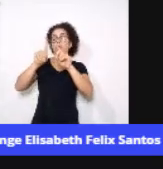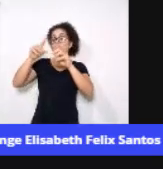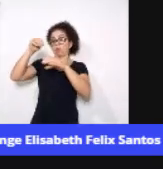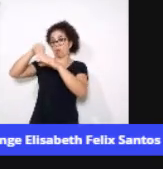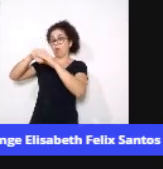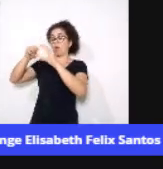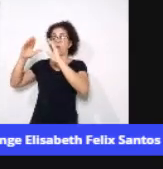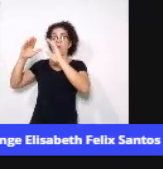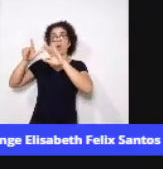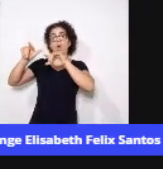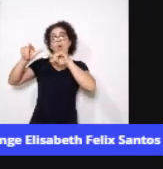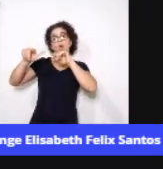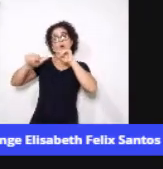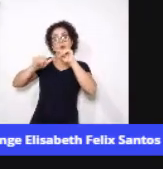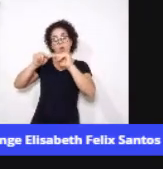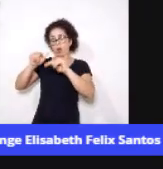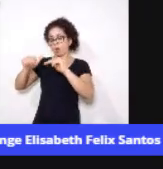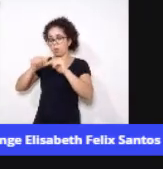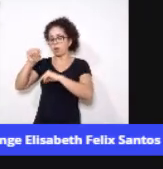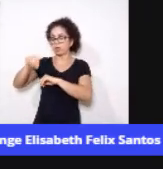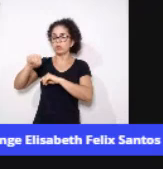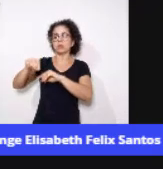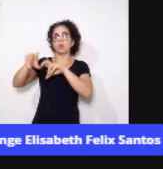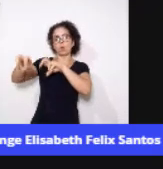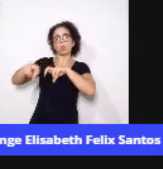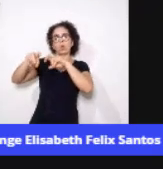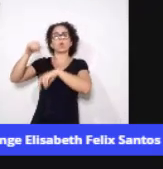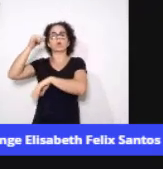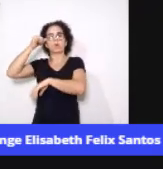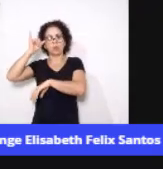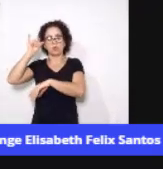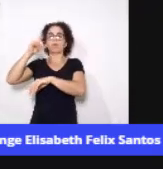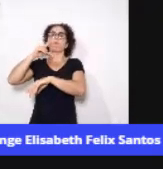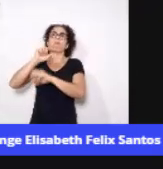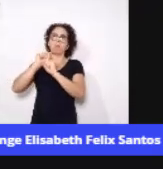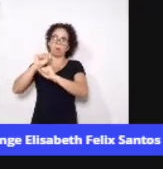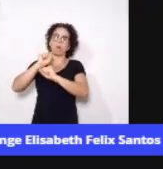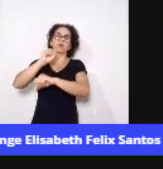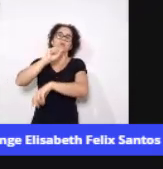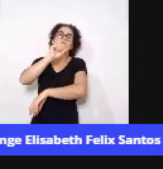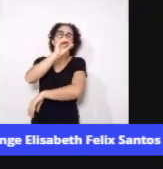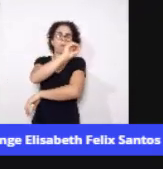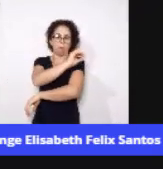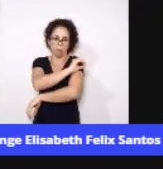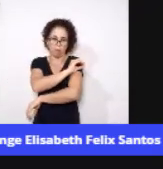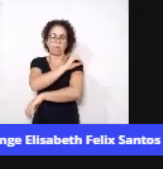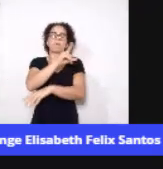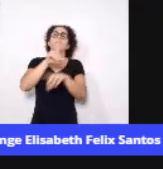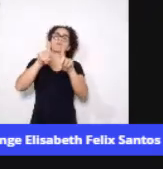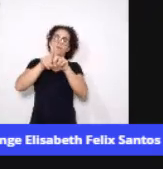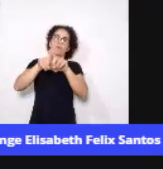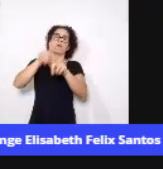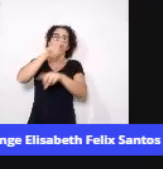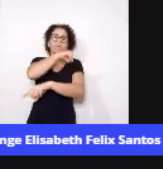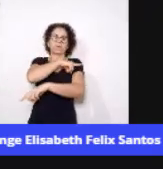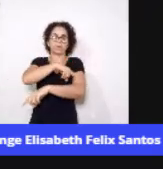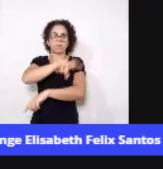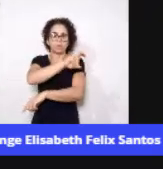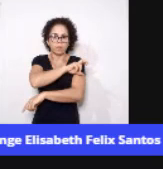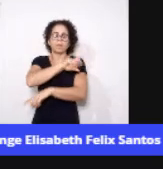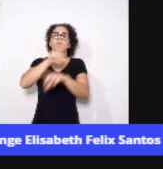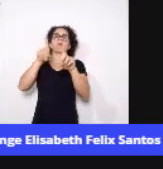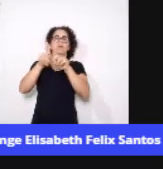infantil, no Fundamental 1, no Fundamental 2 e ensino médio. Olha que interessante. Então,